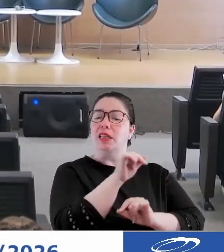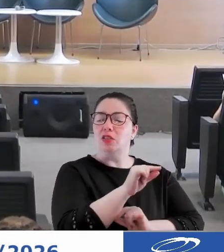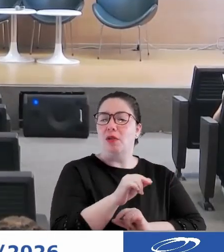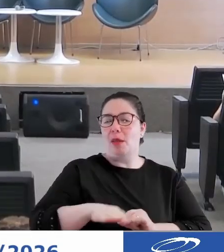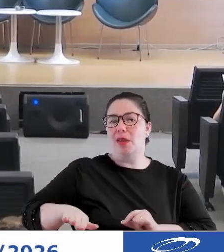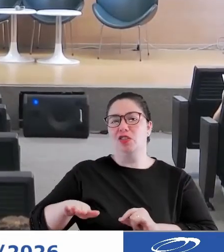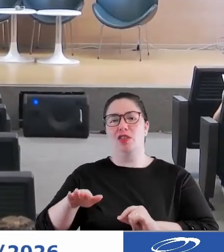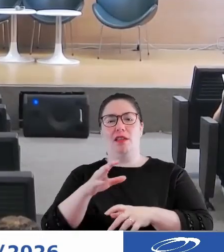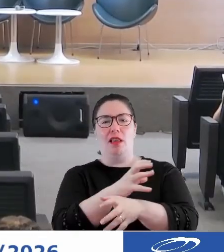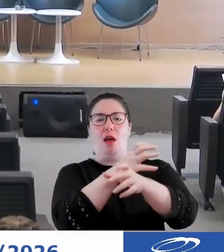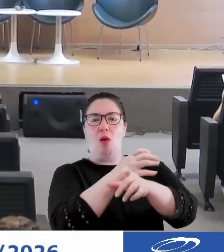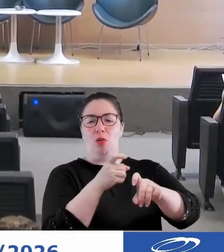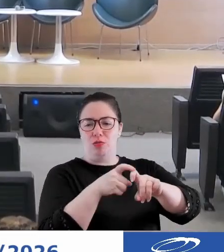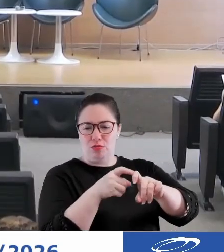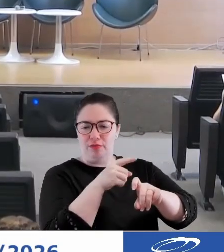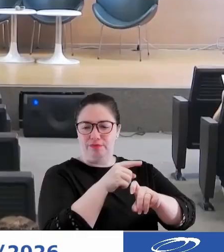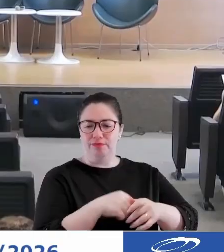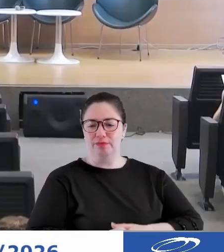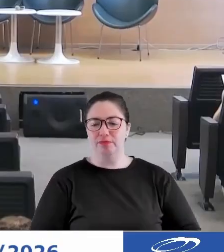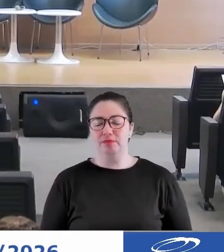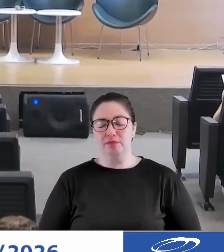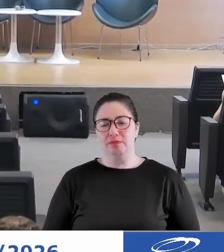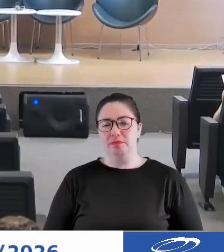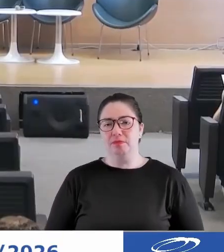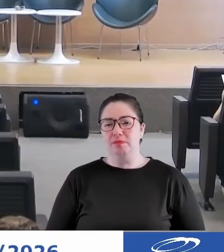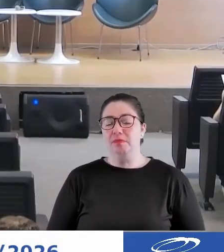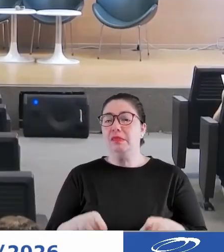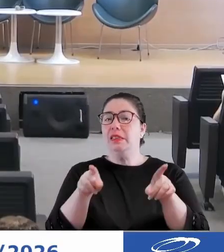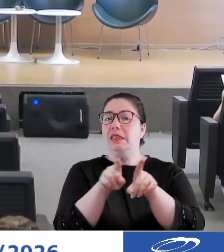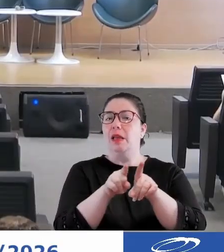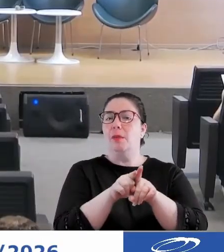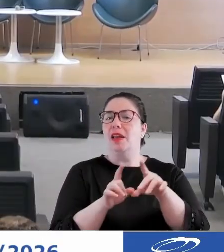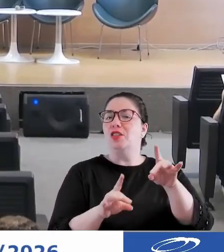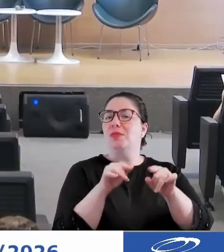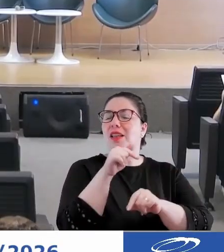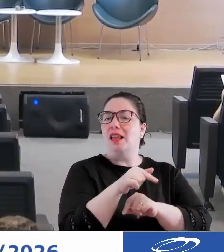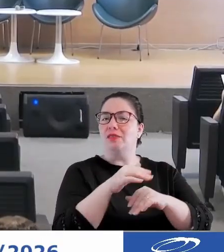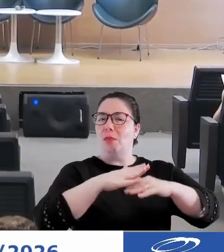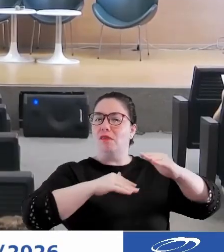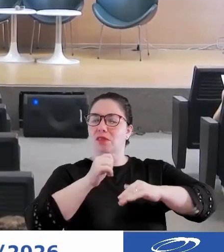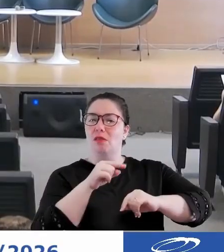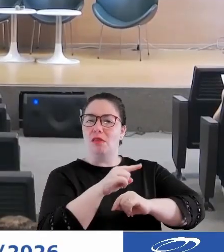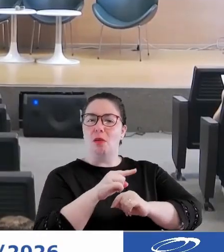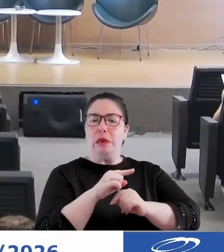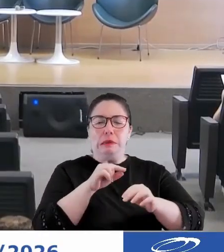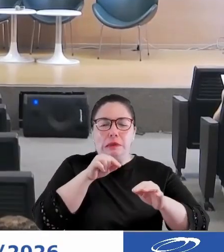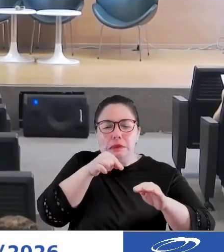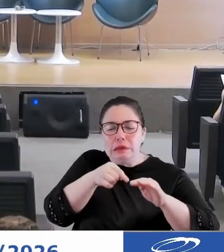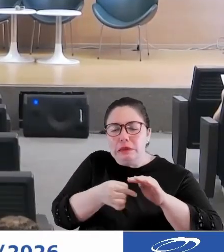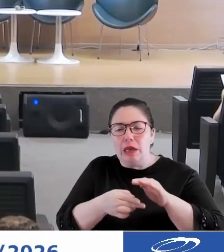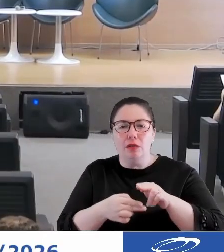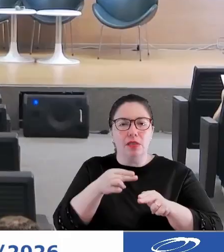Campbell Clinical Orthopedics e especialista em cirurgia minimamente invasiva da coluna pelo